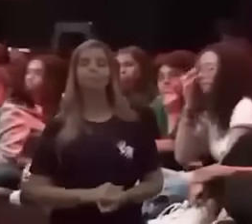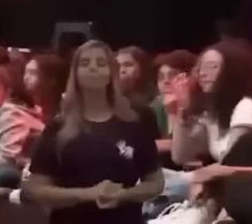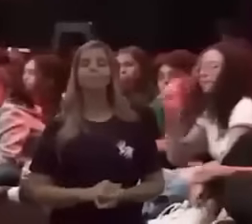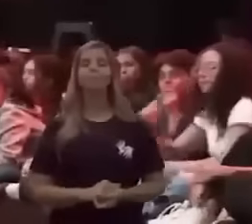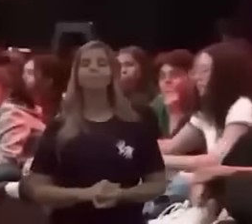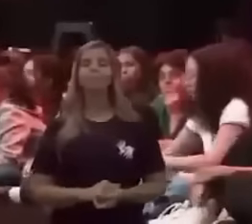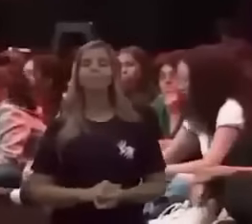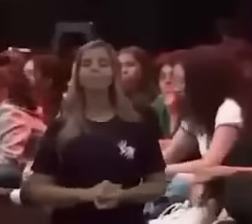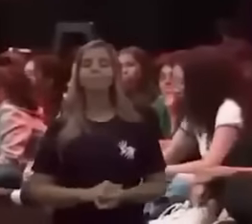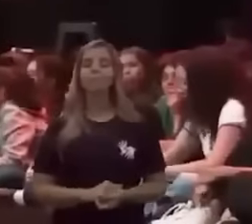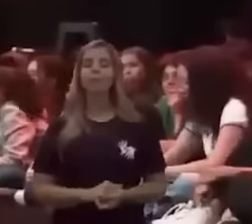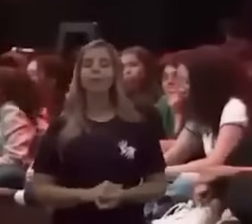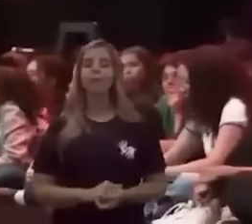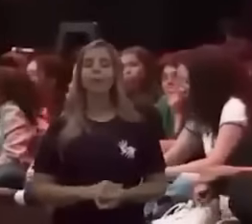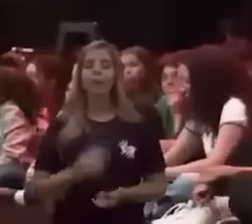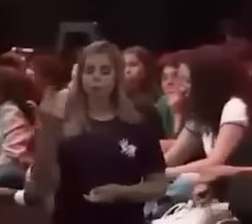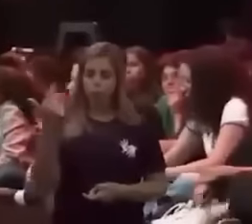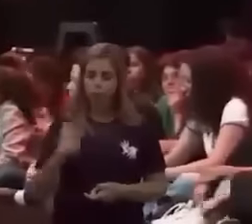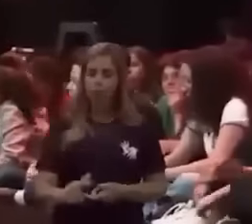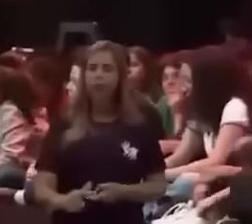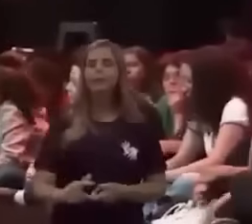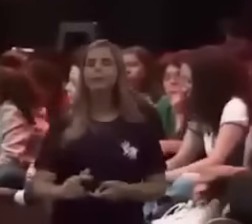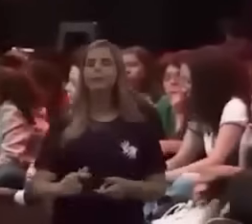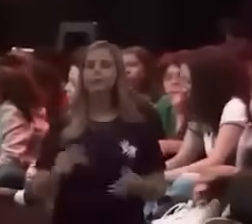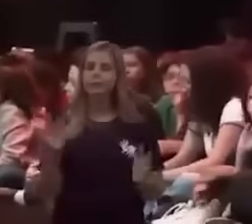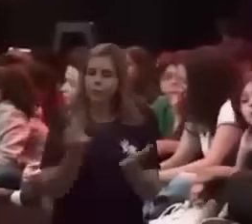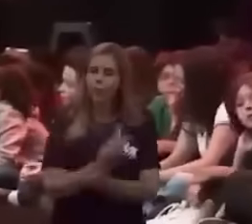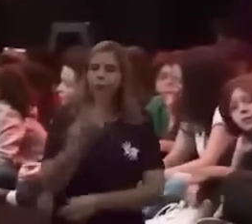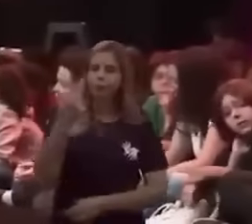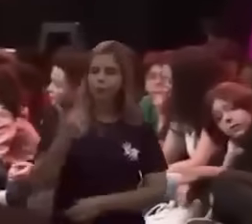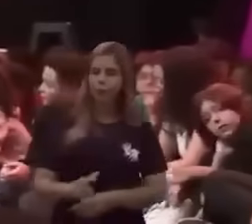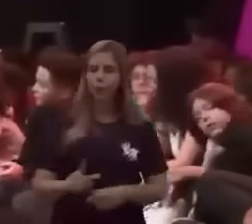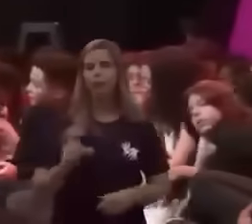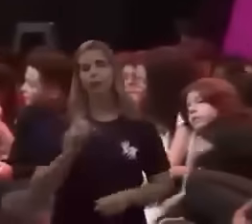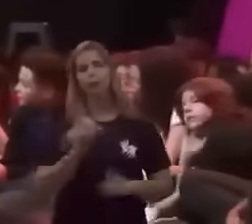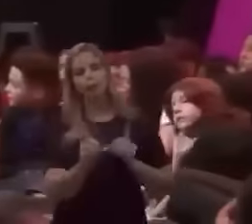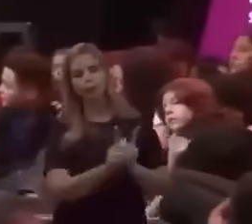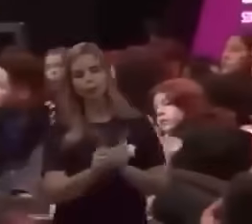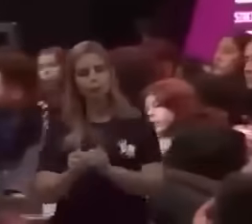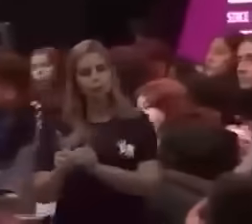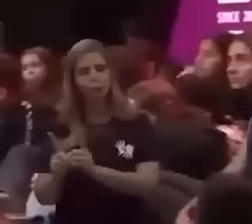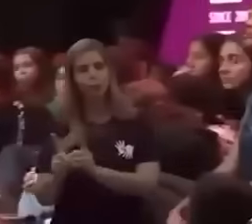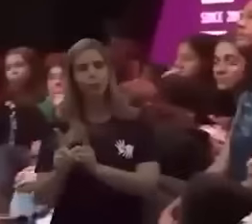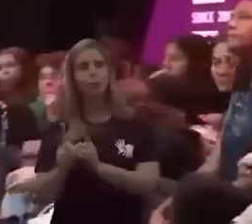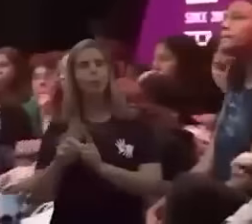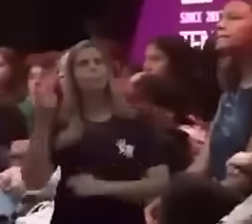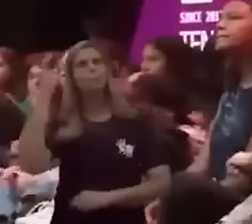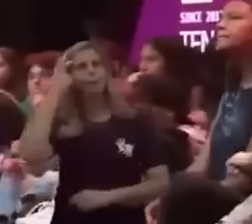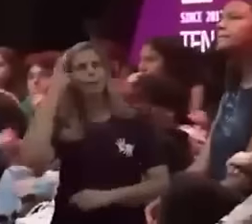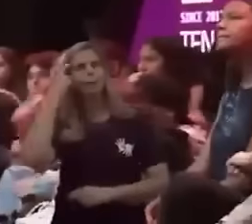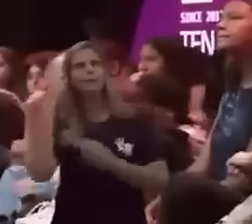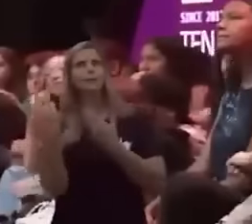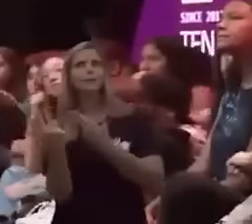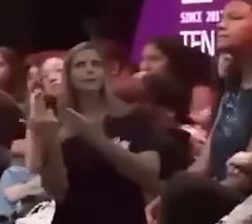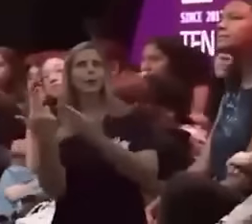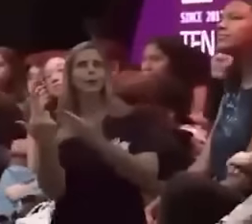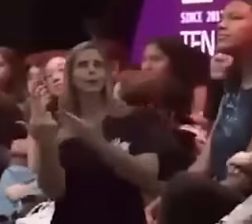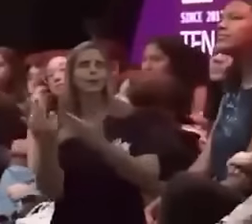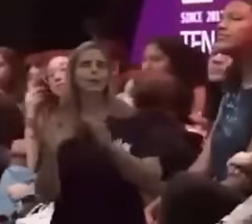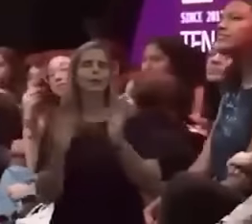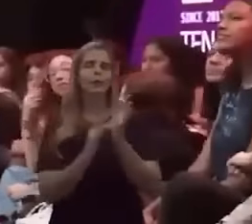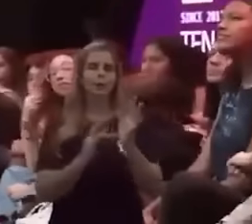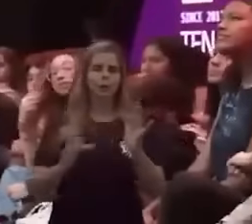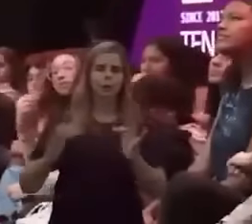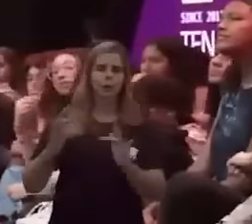multidão. Aqui a mesma coisa ocorre, e quando os discípulos estão mais uma vez embarcando nesse pensamento de que Jesus era um